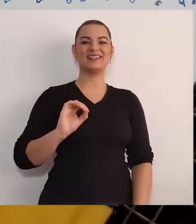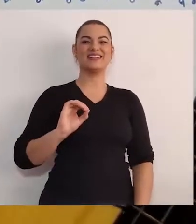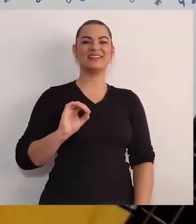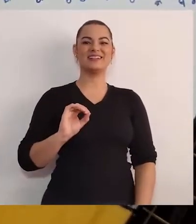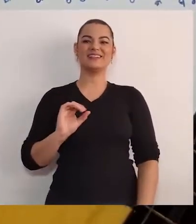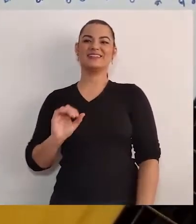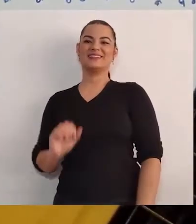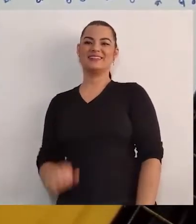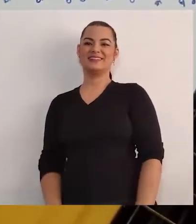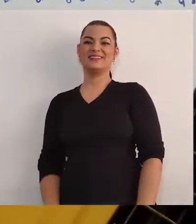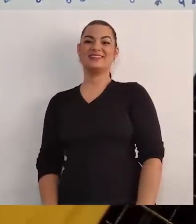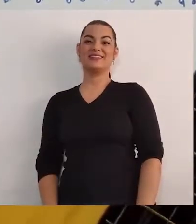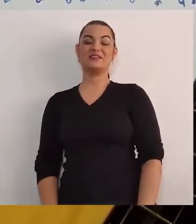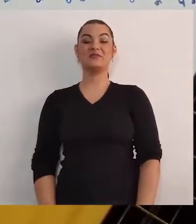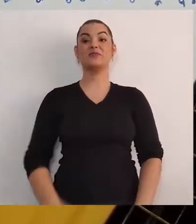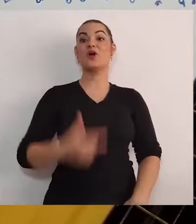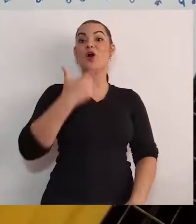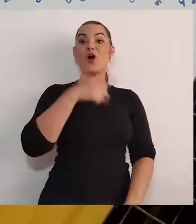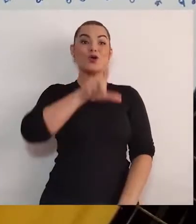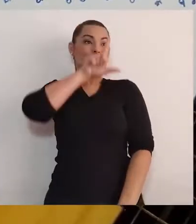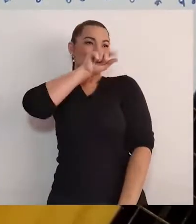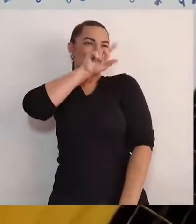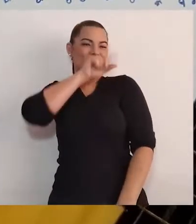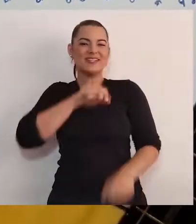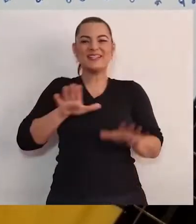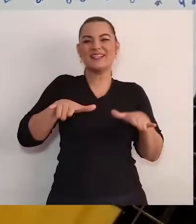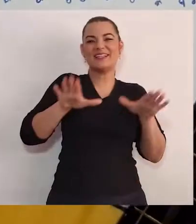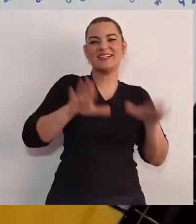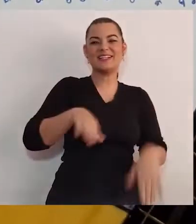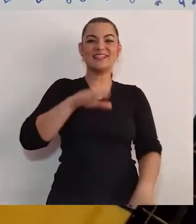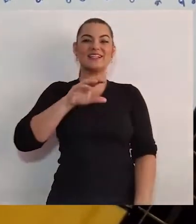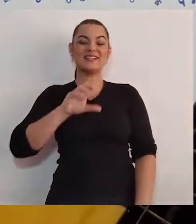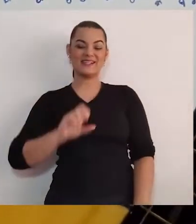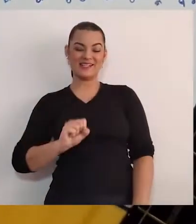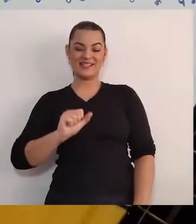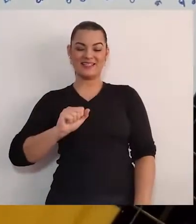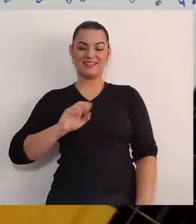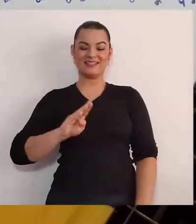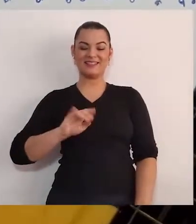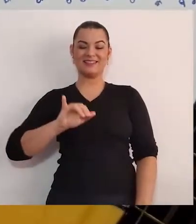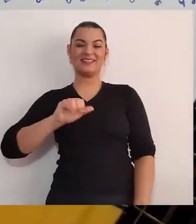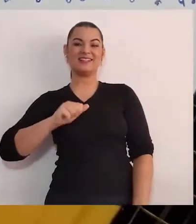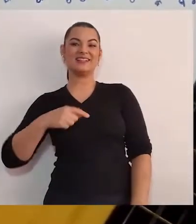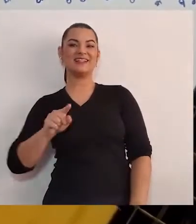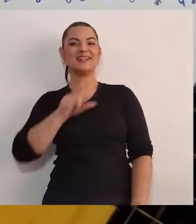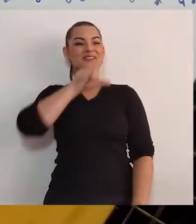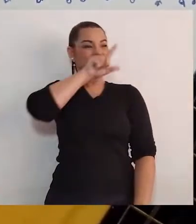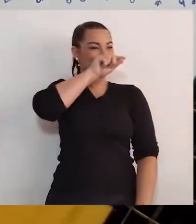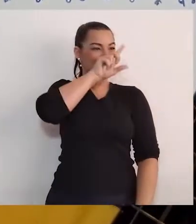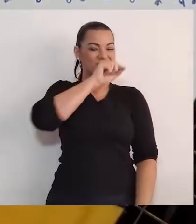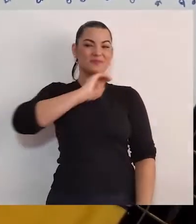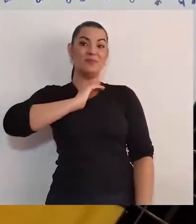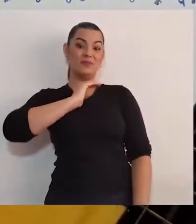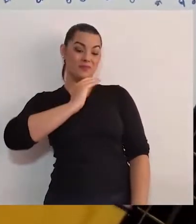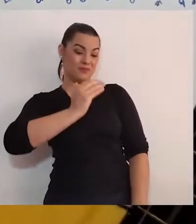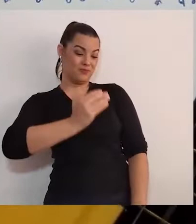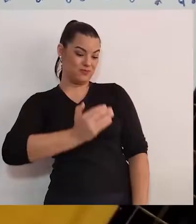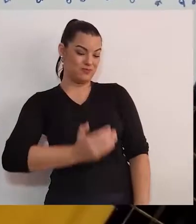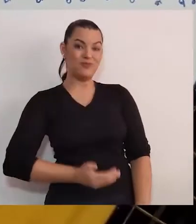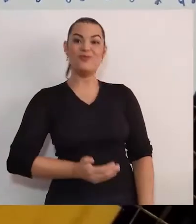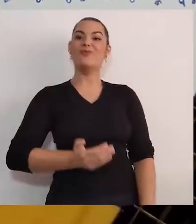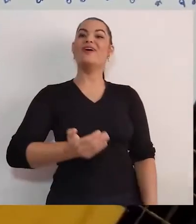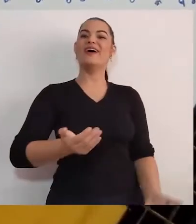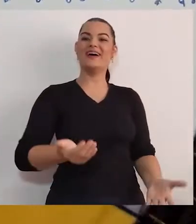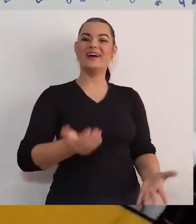João, João de barro. Sabe a laranjeira tem o peito